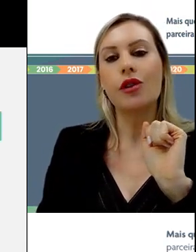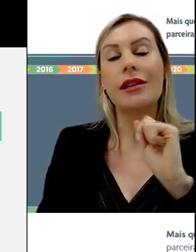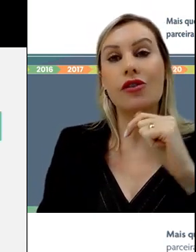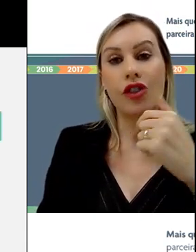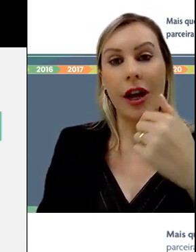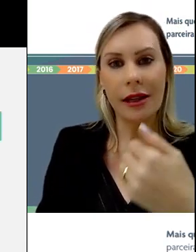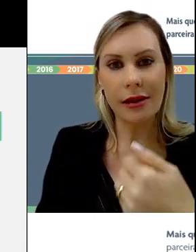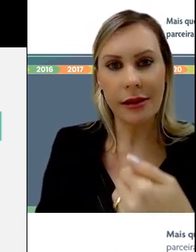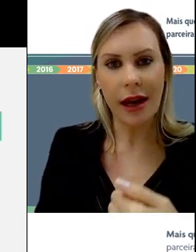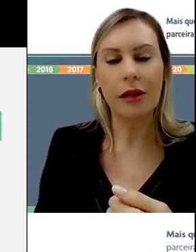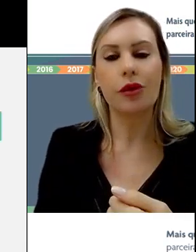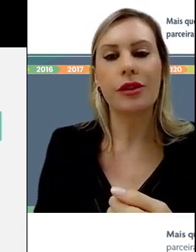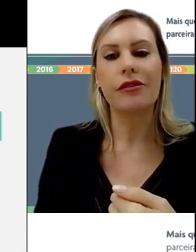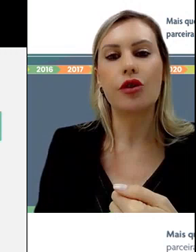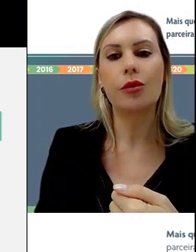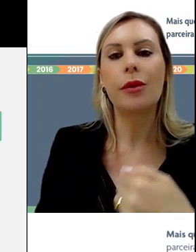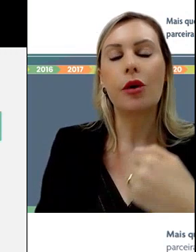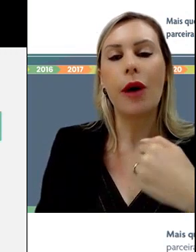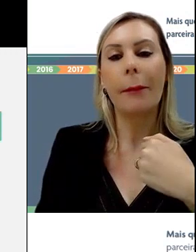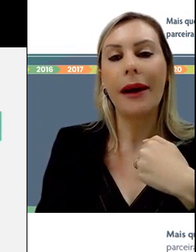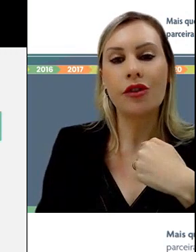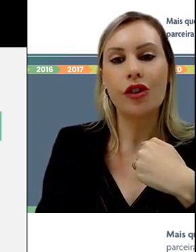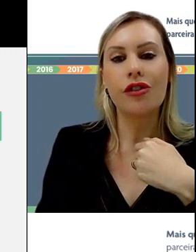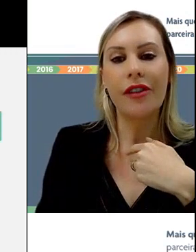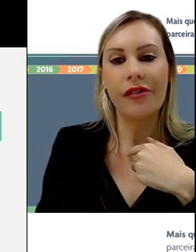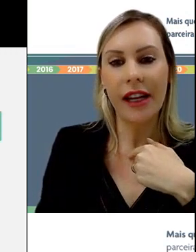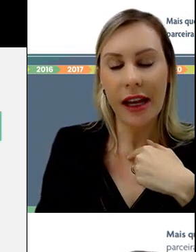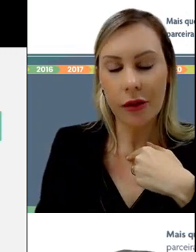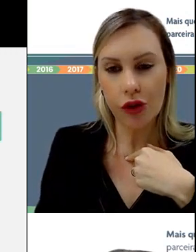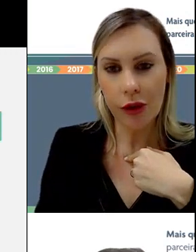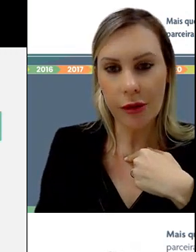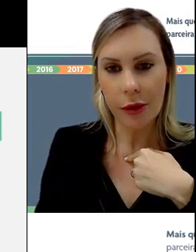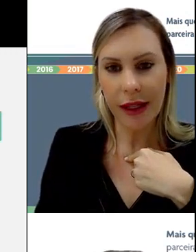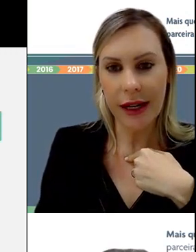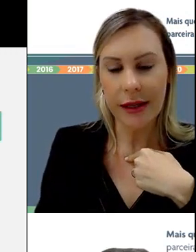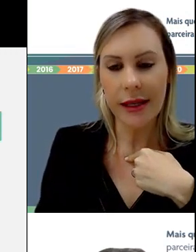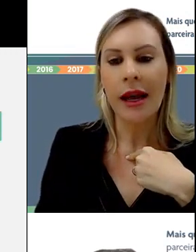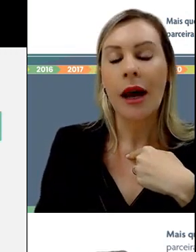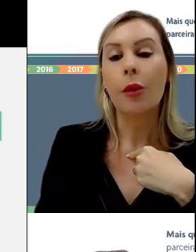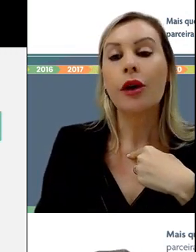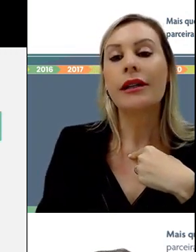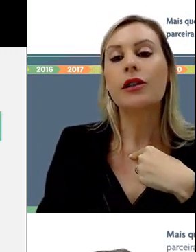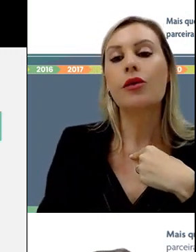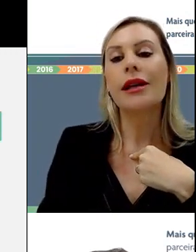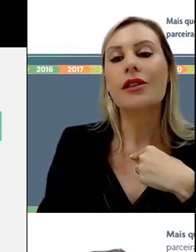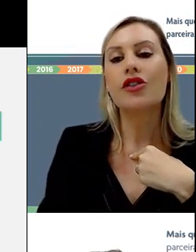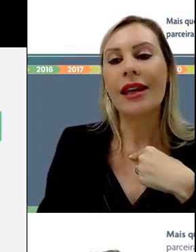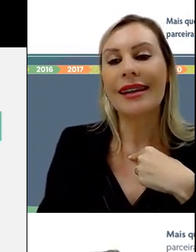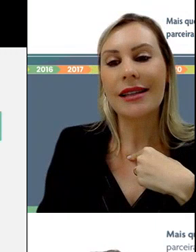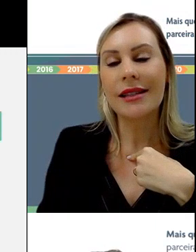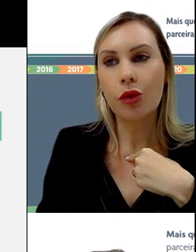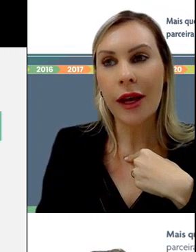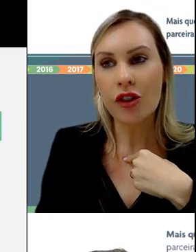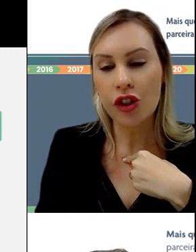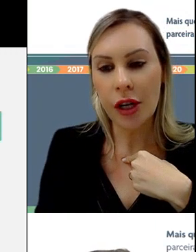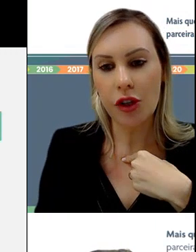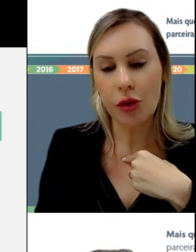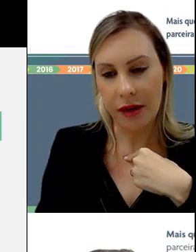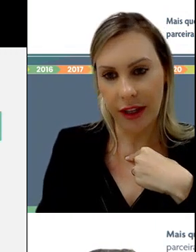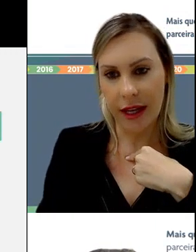os servidores que já ingressaram no serviço público a partir de fevereiro de 2013, portanto, eles já ingressam